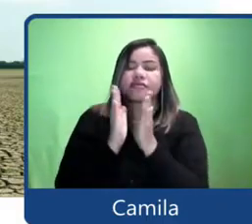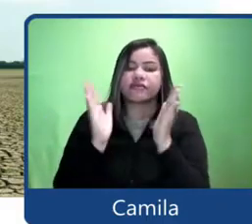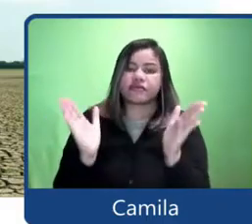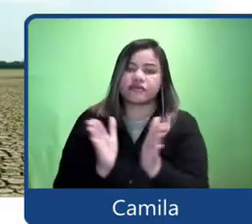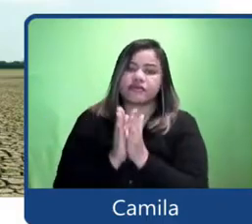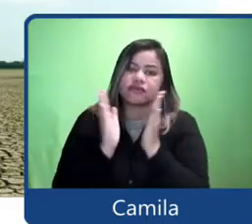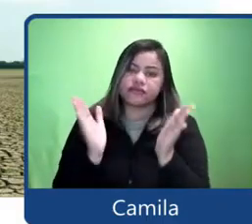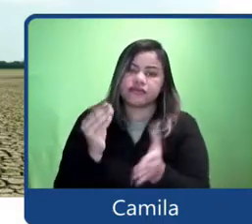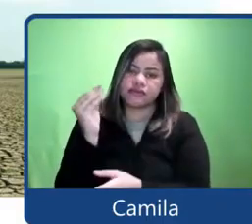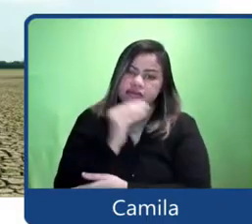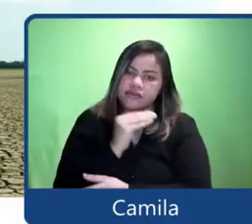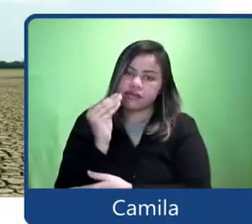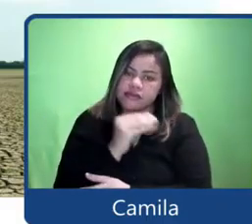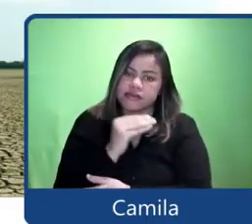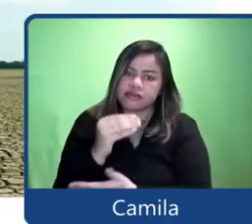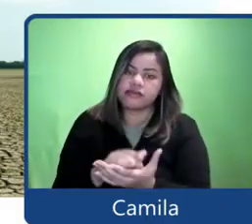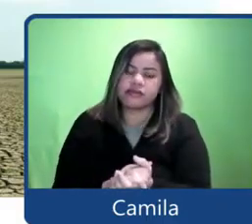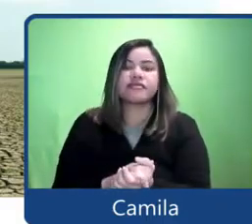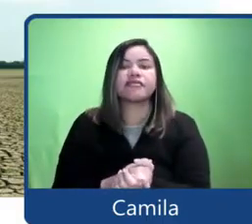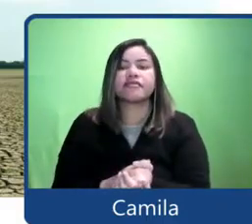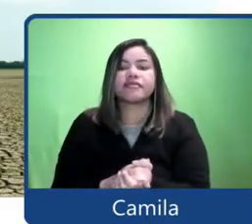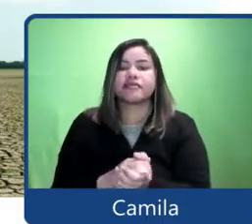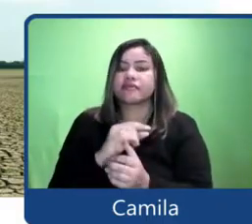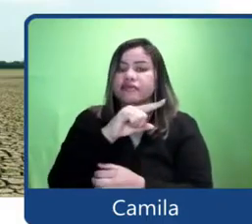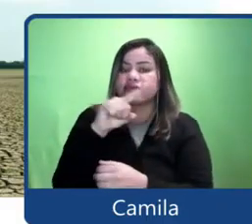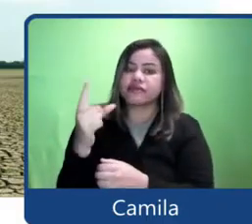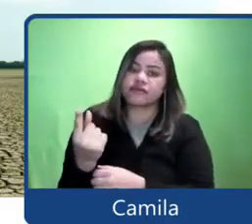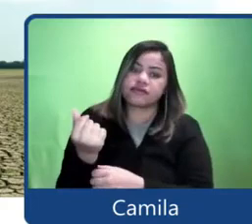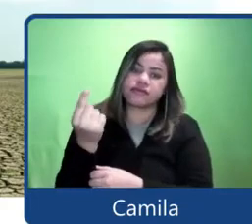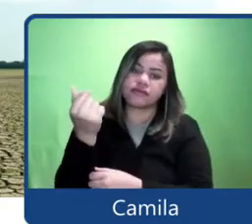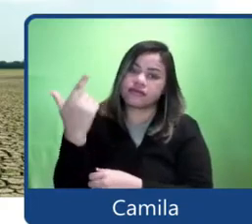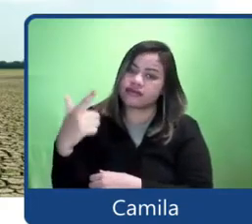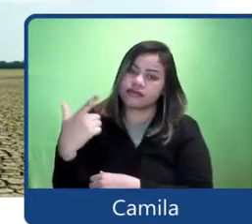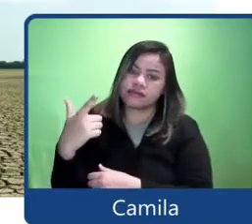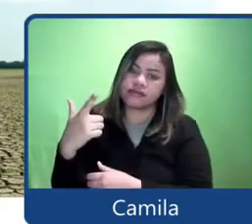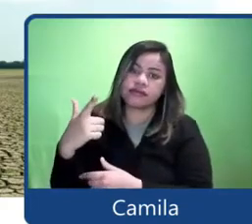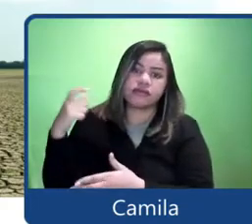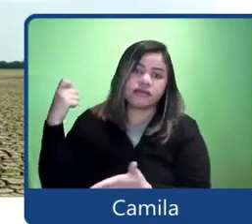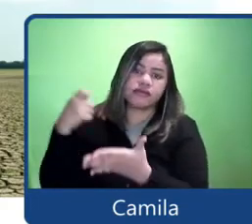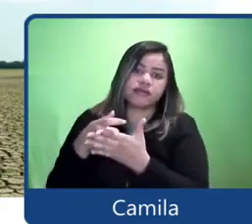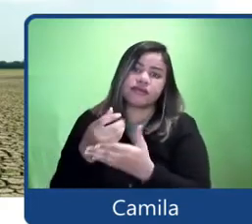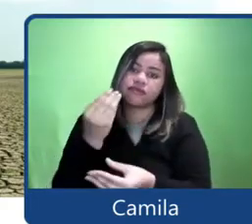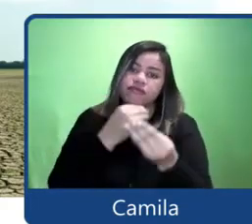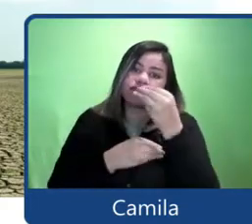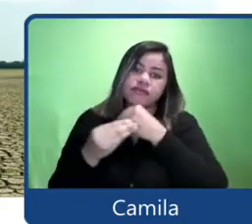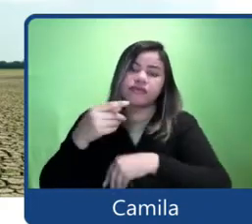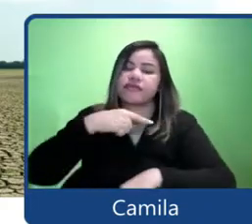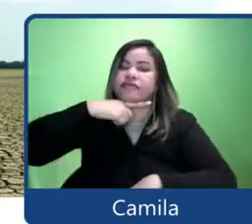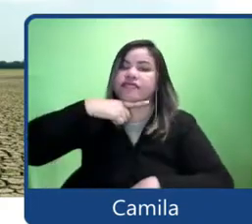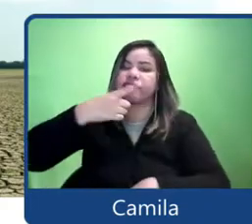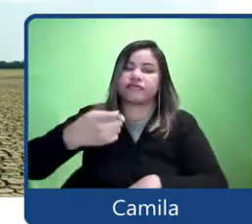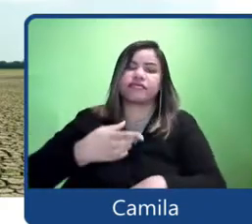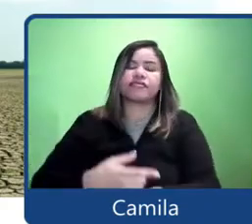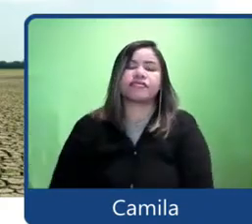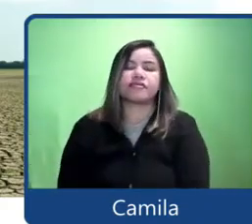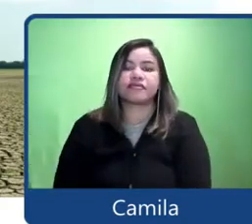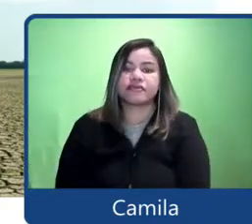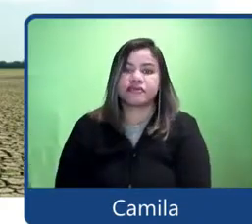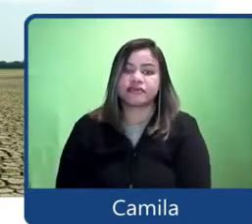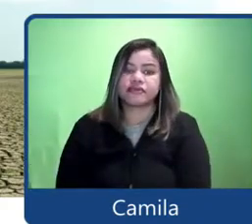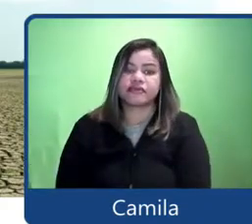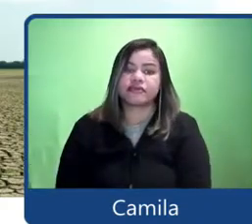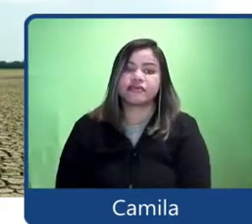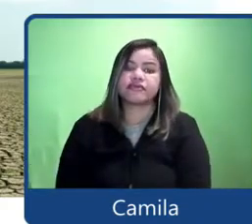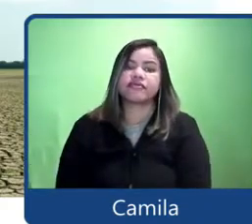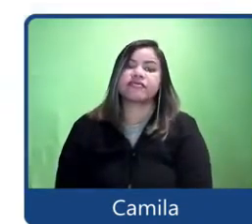assim, para simplificar, não teria dinheiro mesmo para comprar alimentos, né, e podendo chegar, então, em